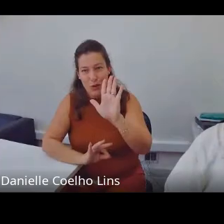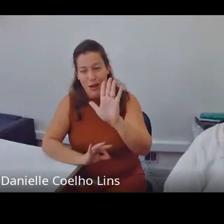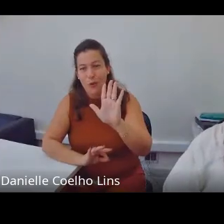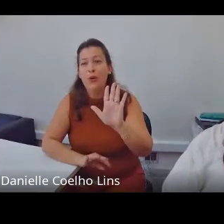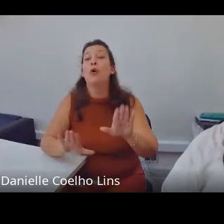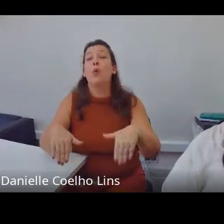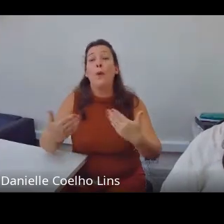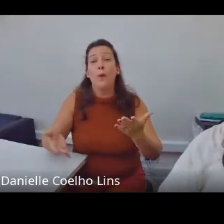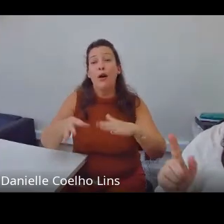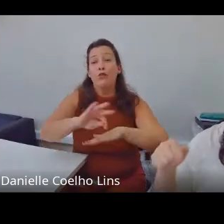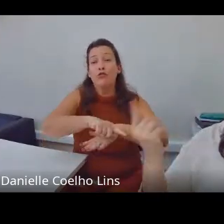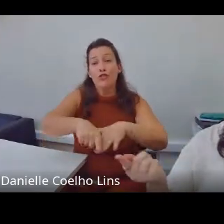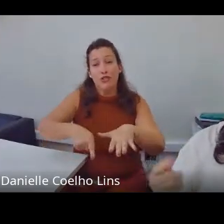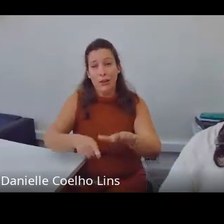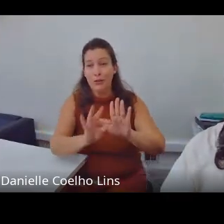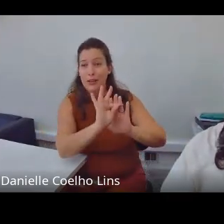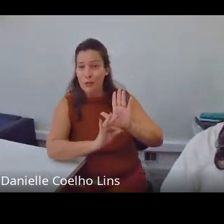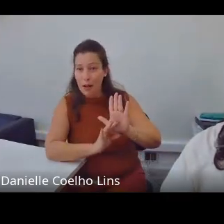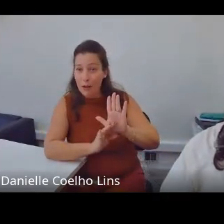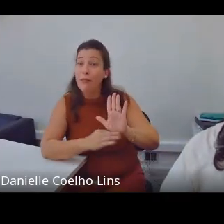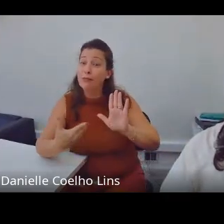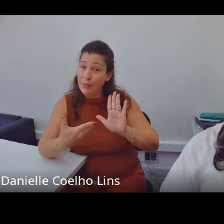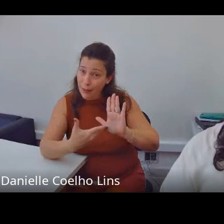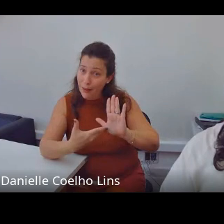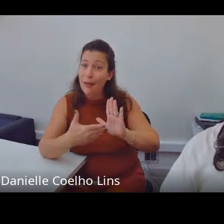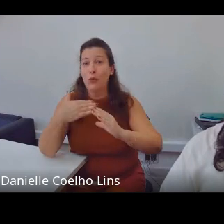Qual o gênero textual? É o e-mail.